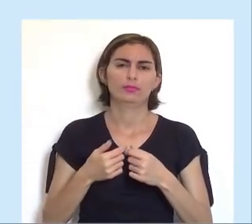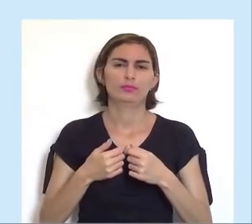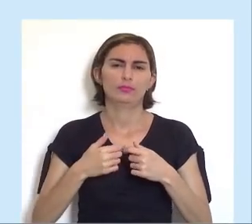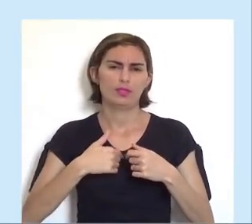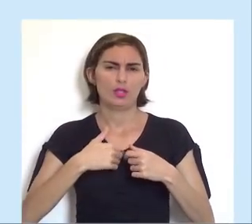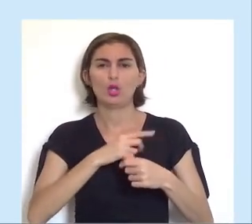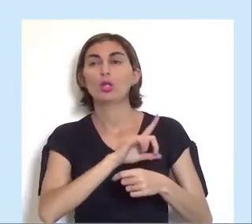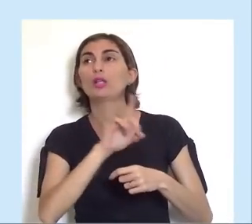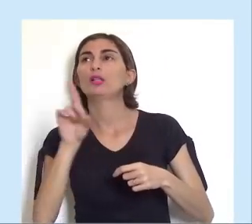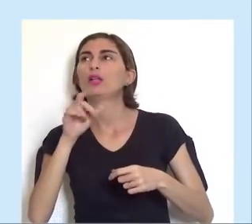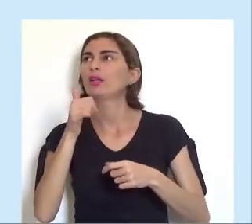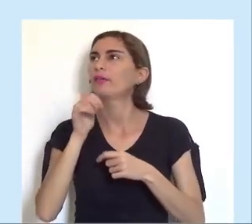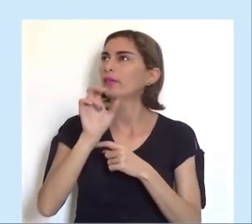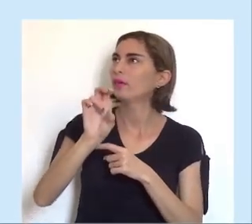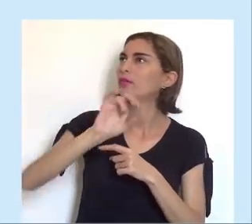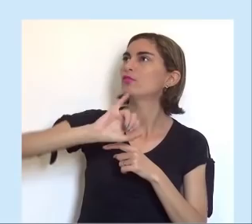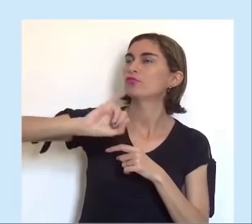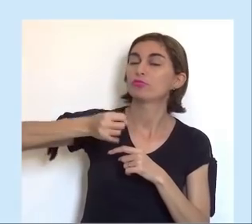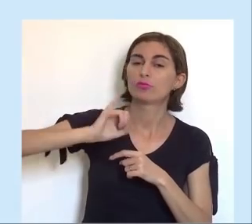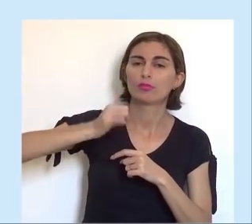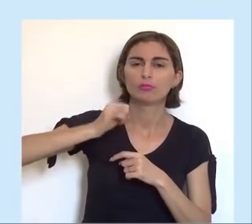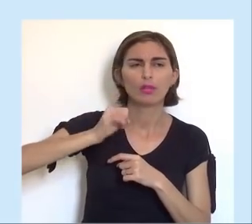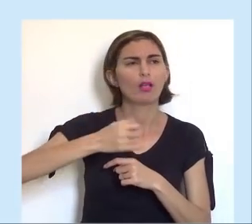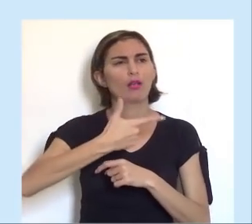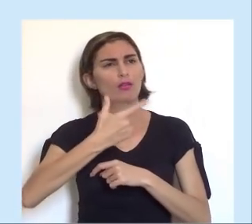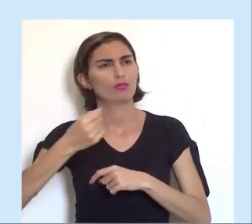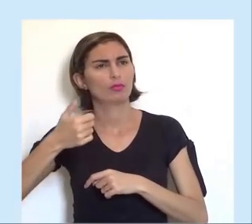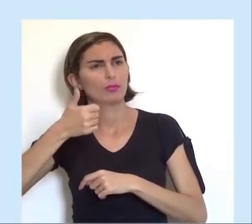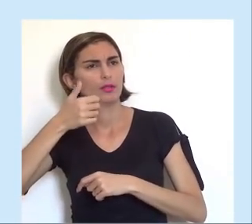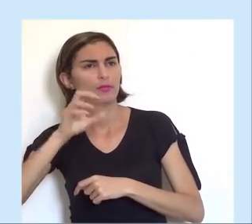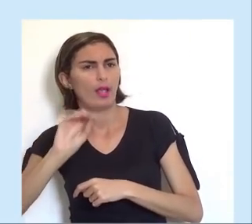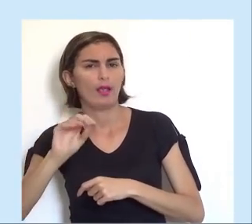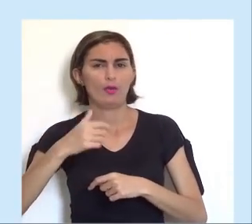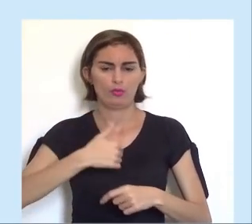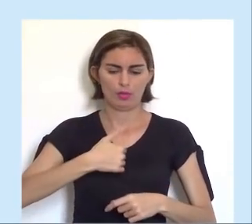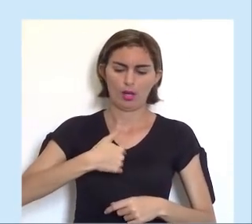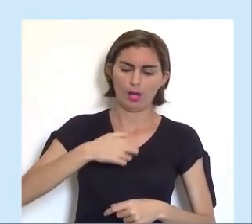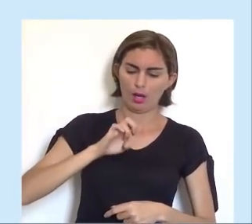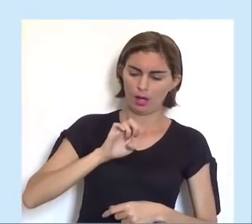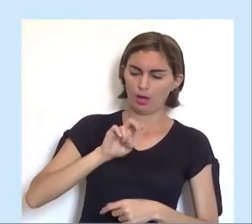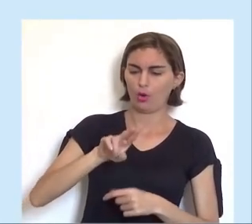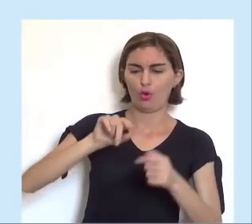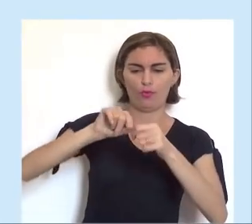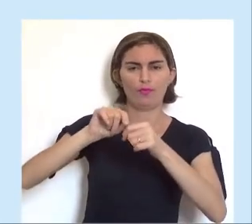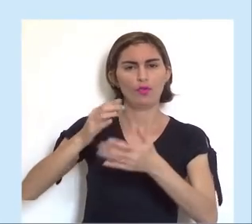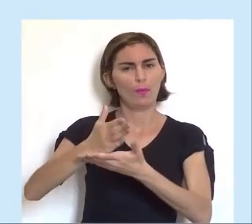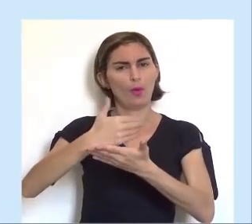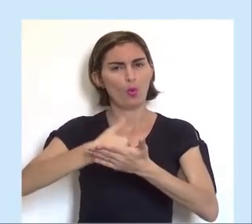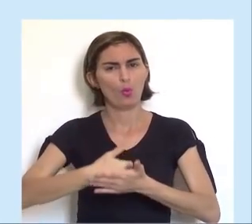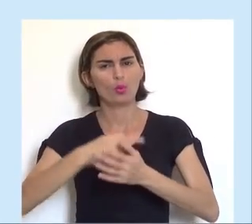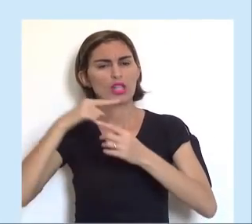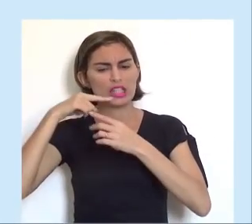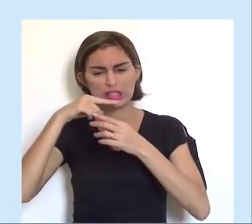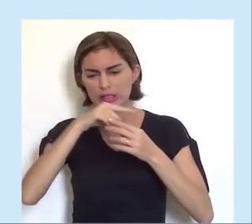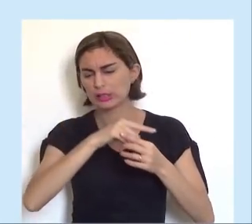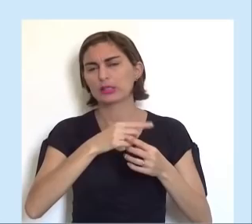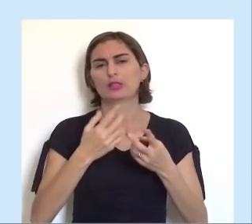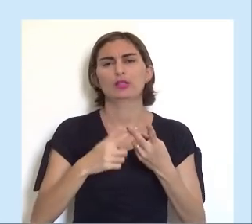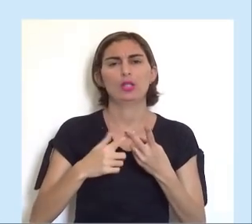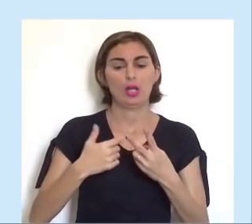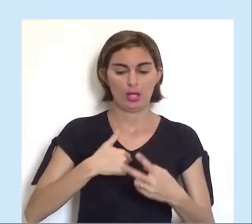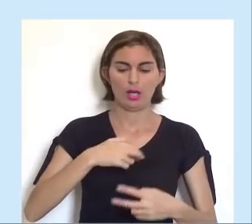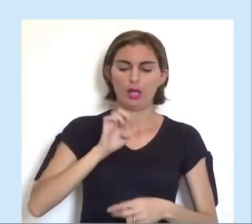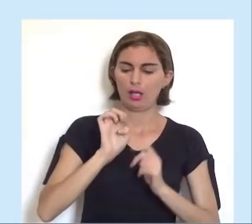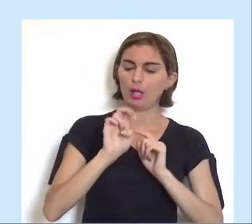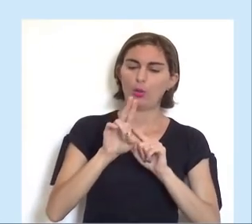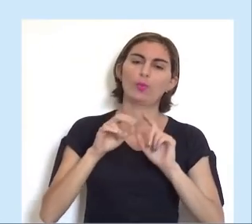No dia 15 de janeiro de 2010, eu fiz um bolo de cenoura. Eu, é bem